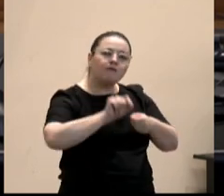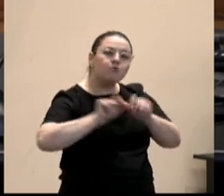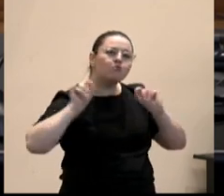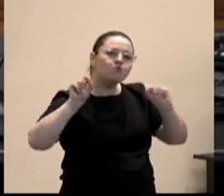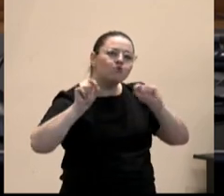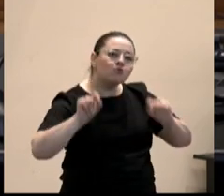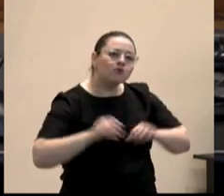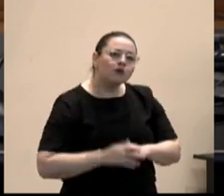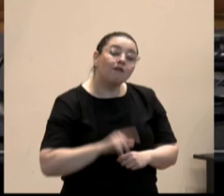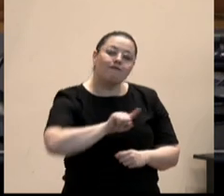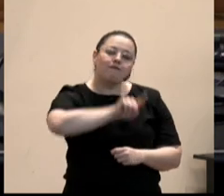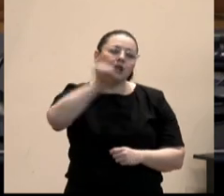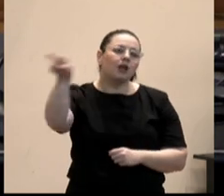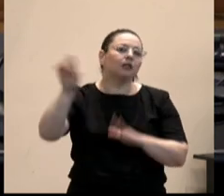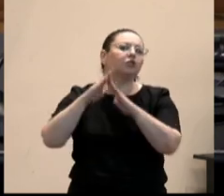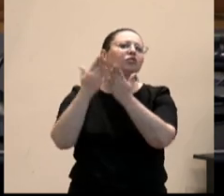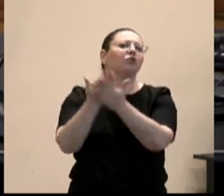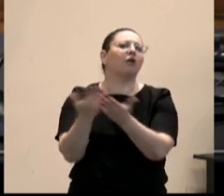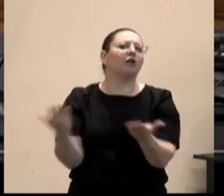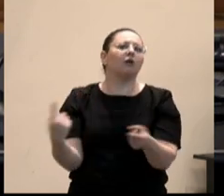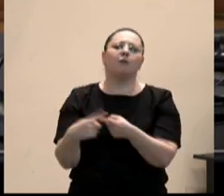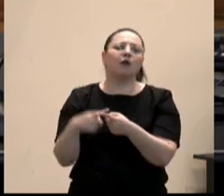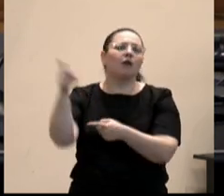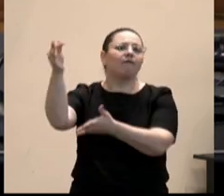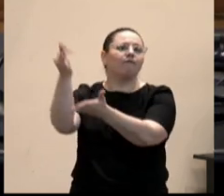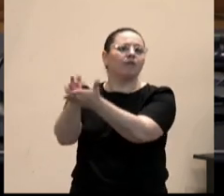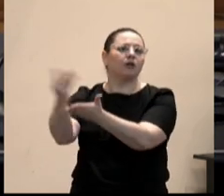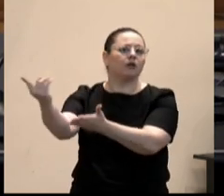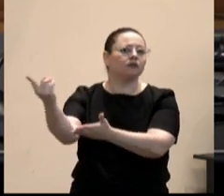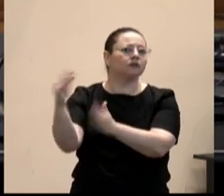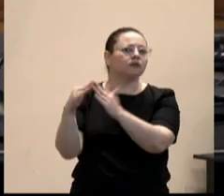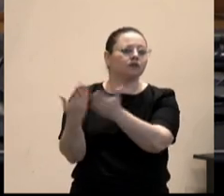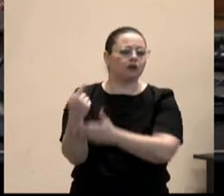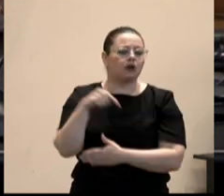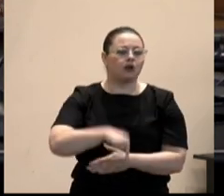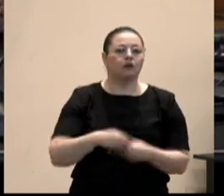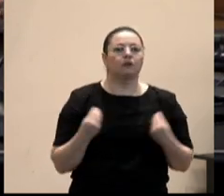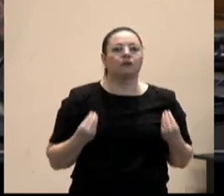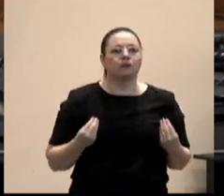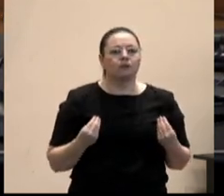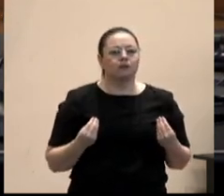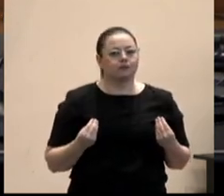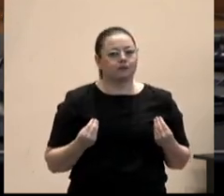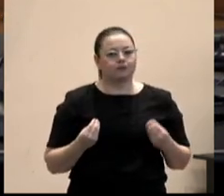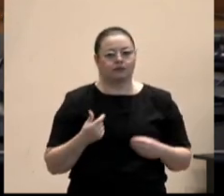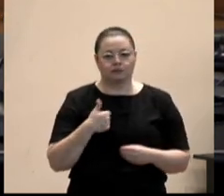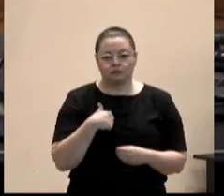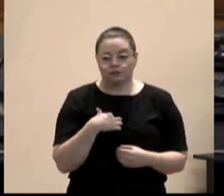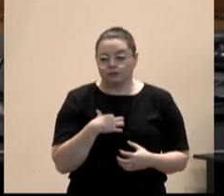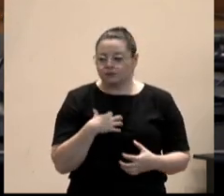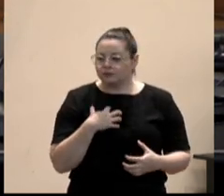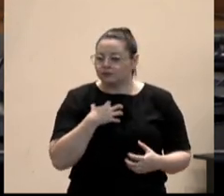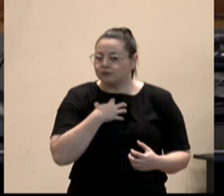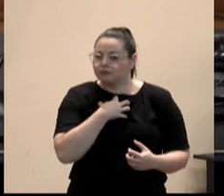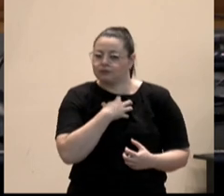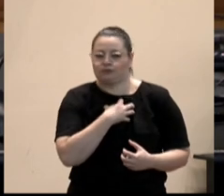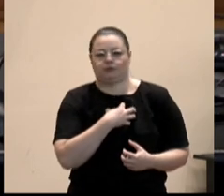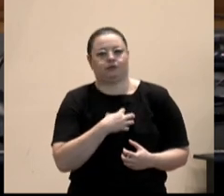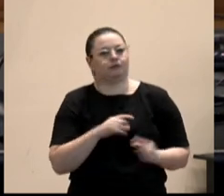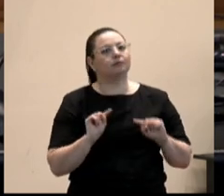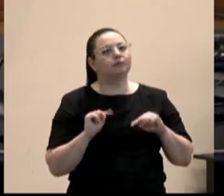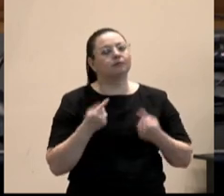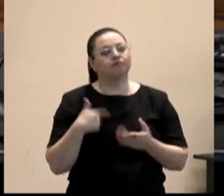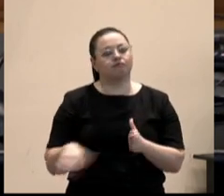escola ver como que ela está aqui. E aquilo foi um tedel, né? Cheguei